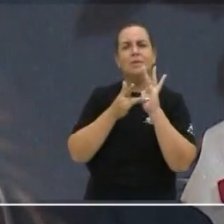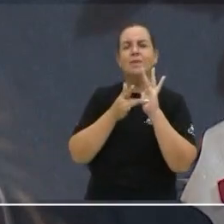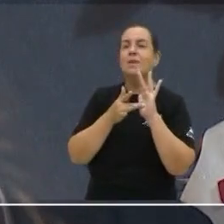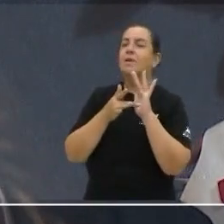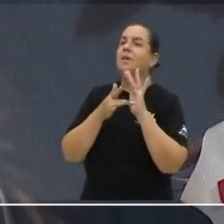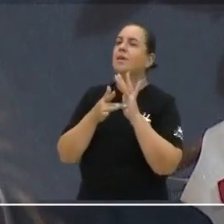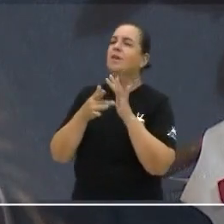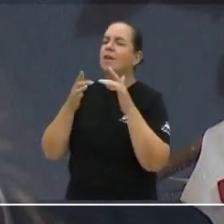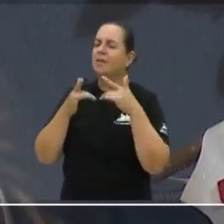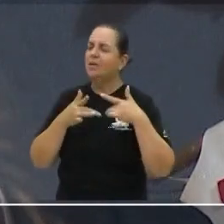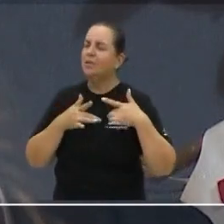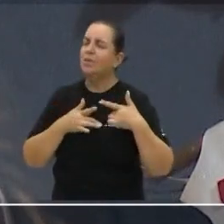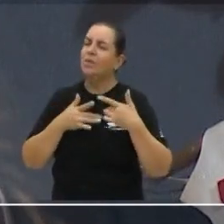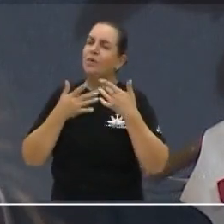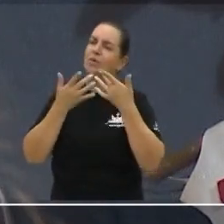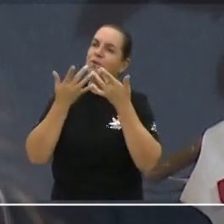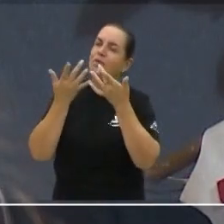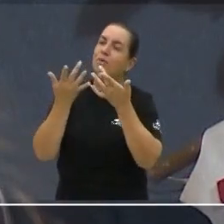Jesus